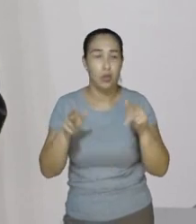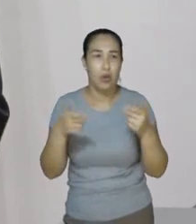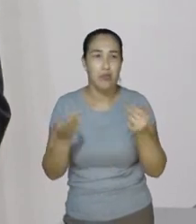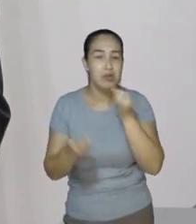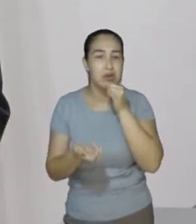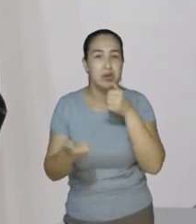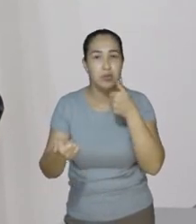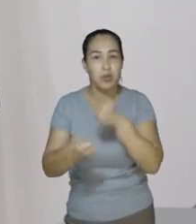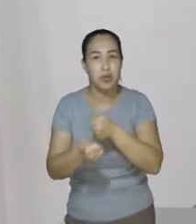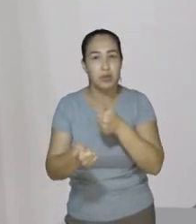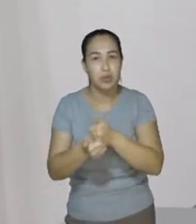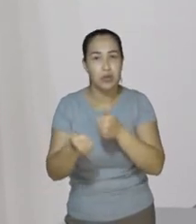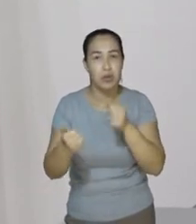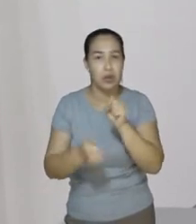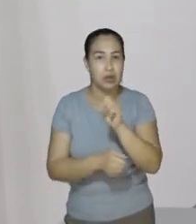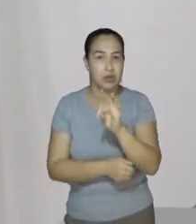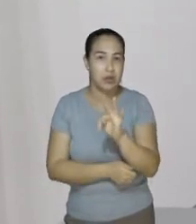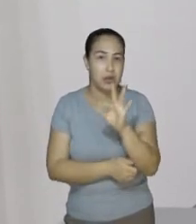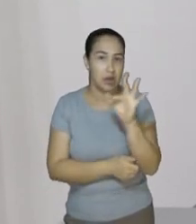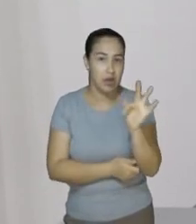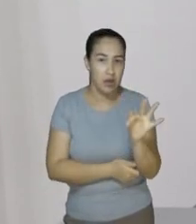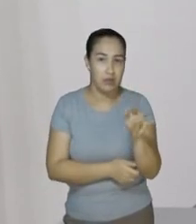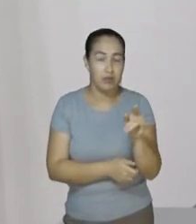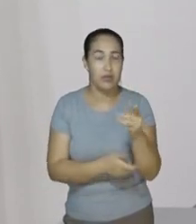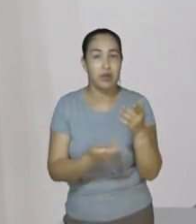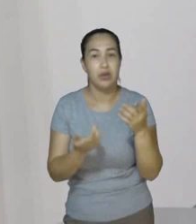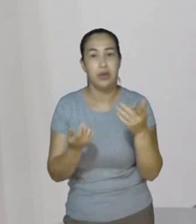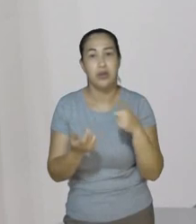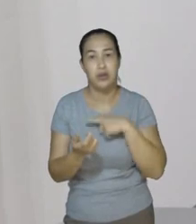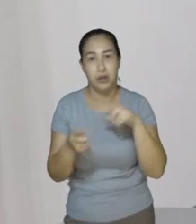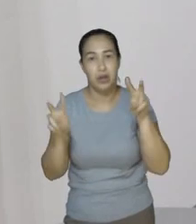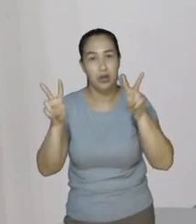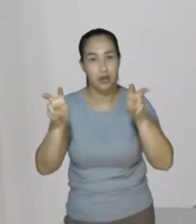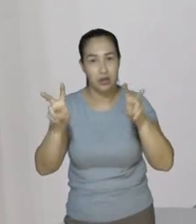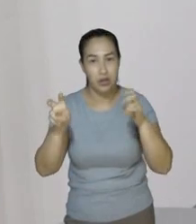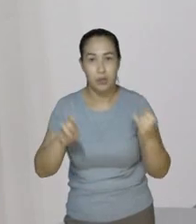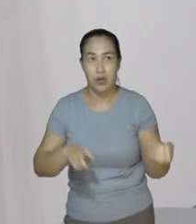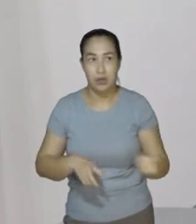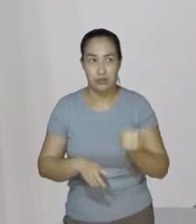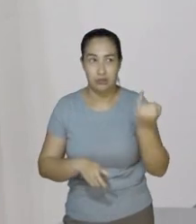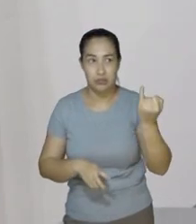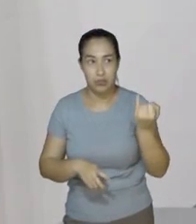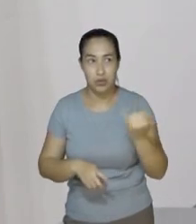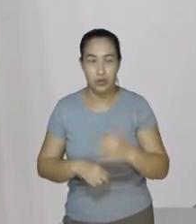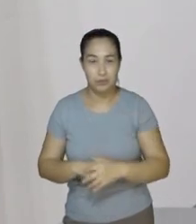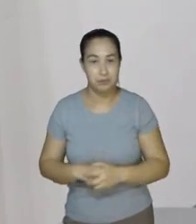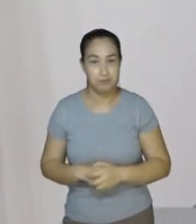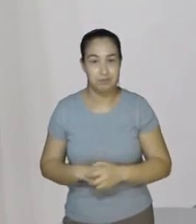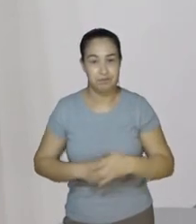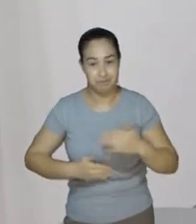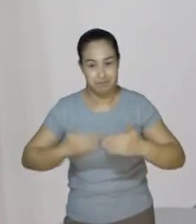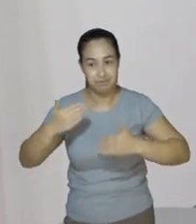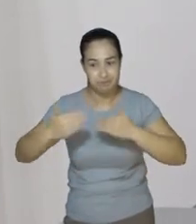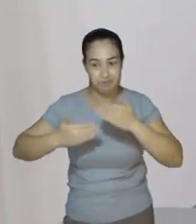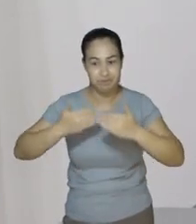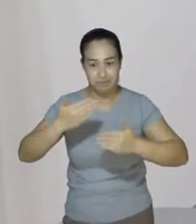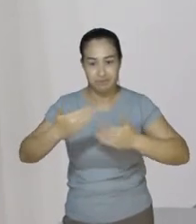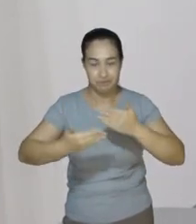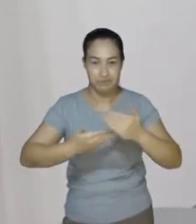Eleitoral, tivemos recentemente no Congresso Nacional, levando as pautas dos parlamentares estaduais, para que cada vez mais a gente